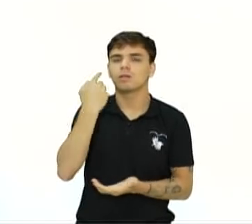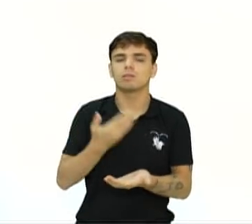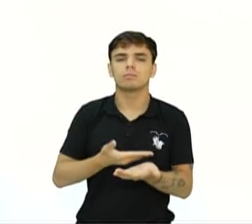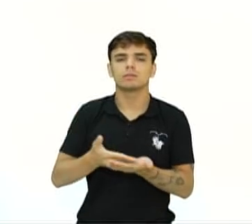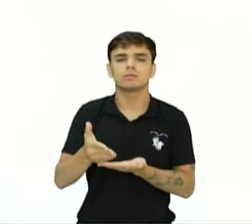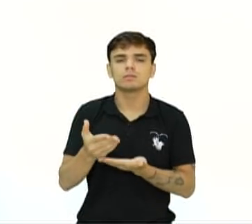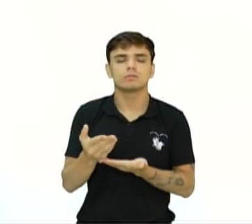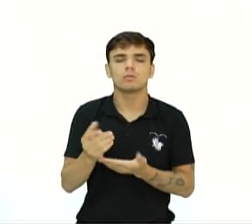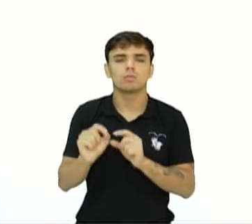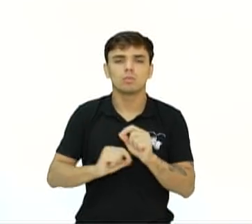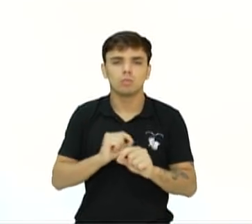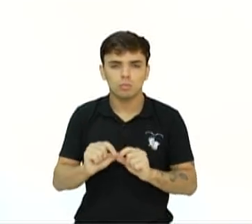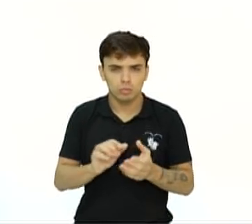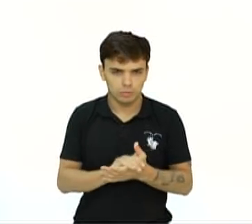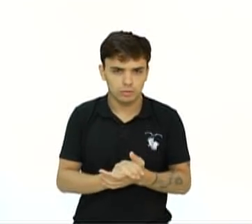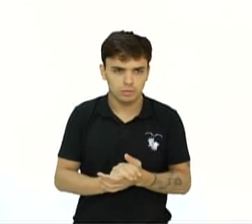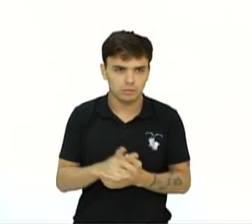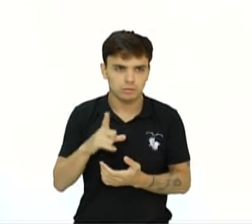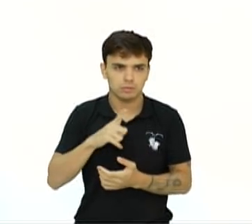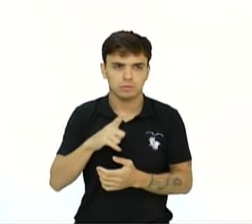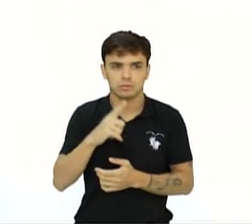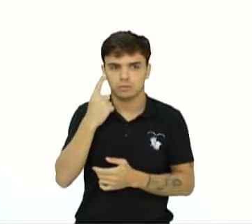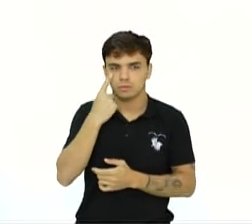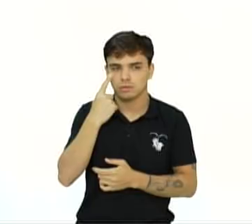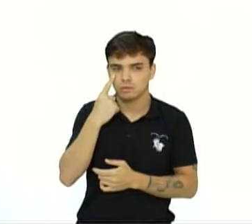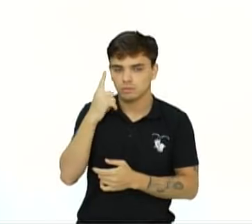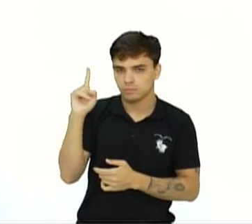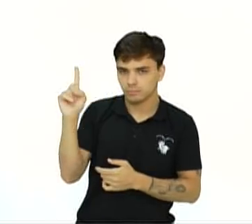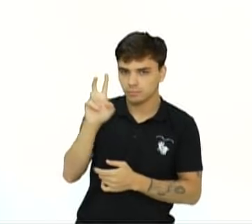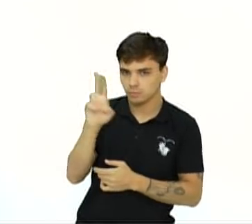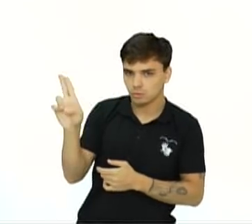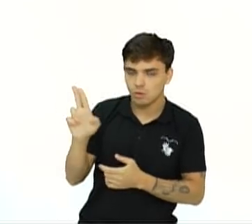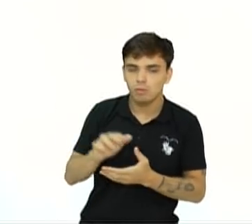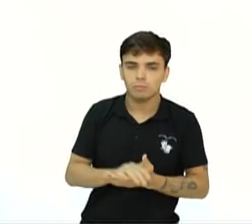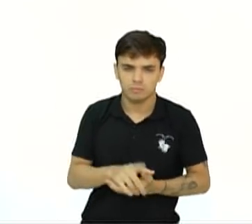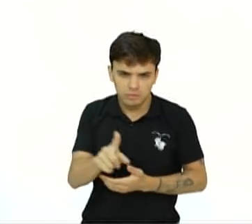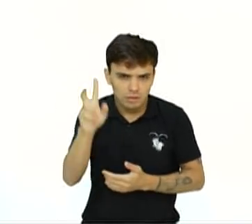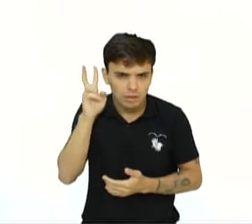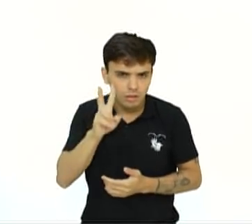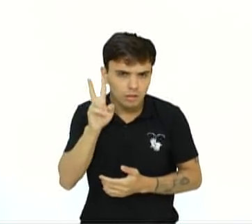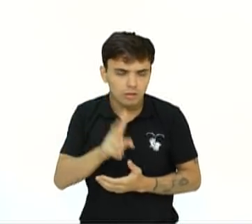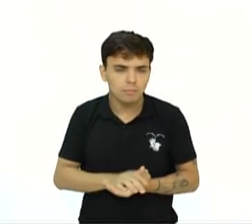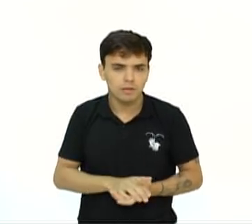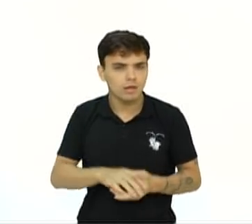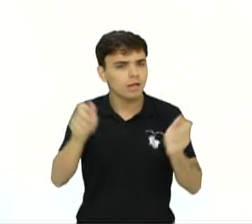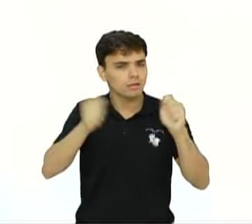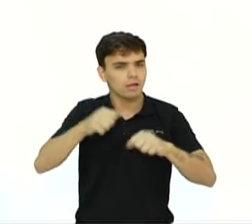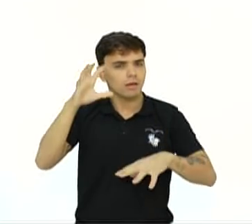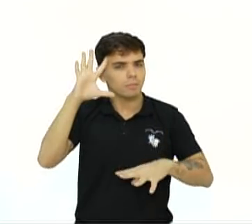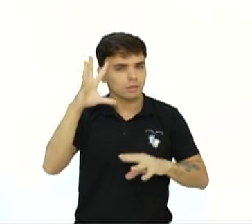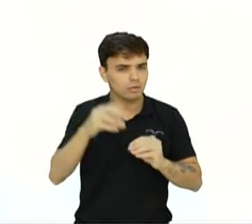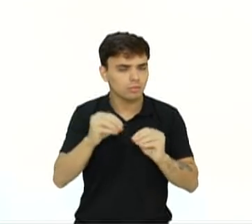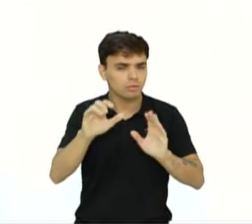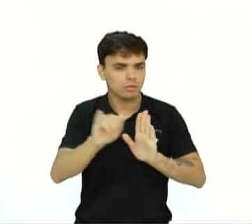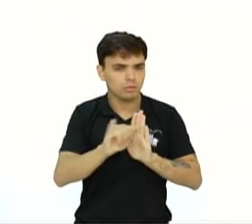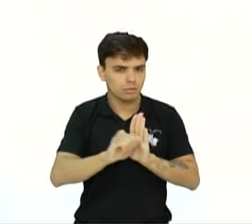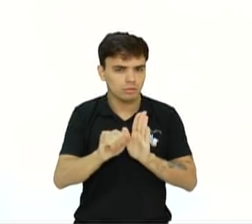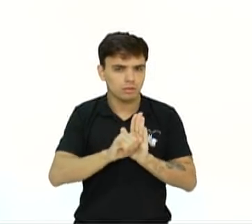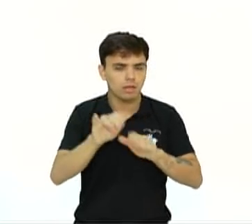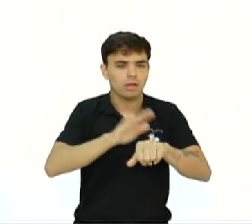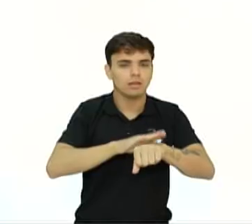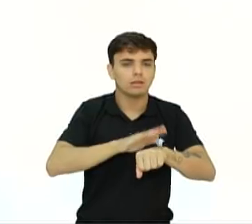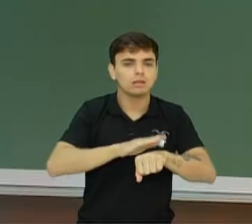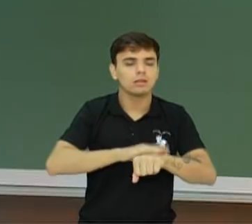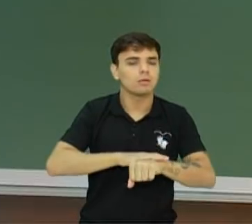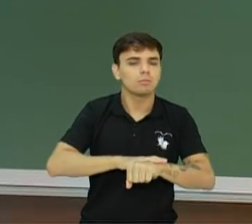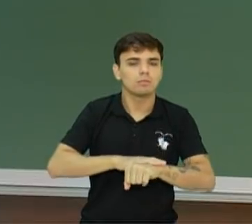gente deu uma revisada no Simple Past e no Past Continuous. Você lembra? Você consegue identificar bem esses tempos verbais?